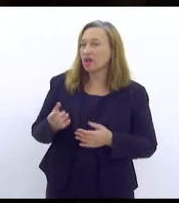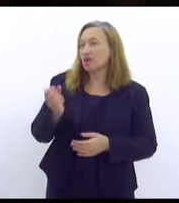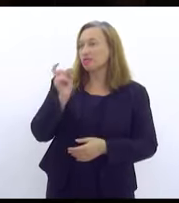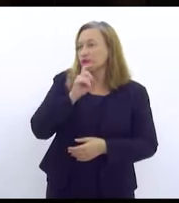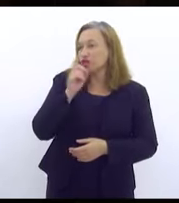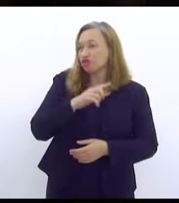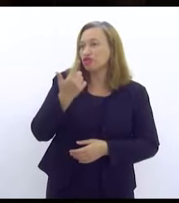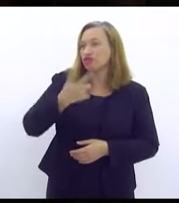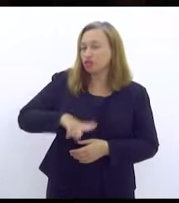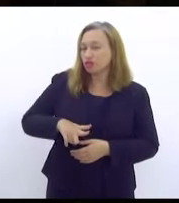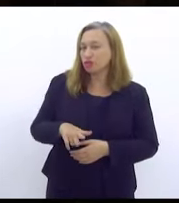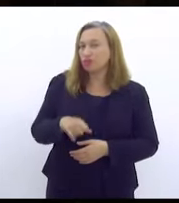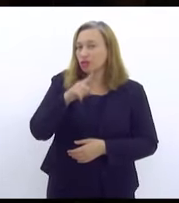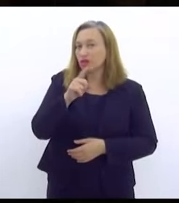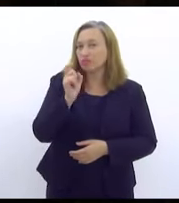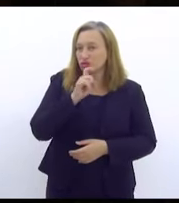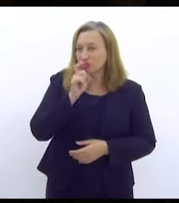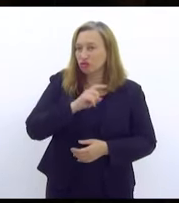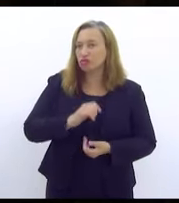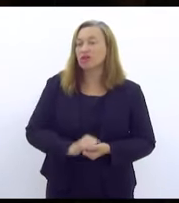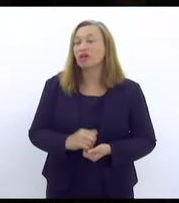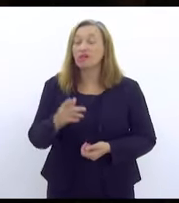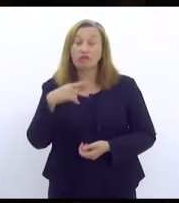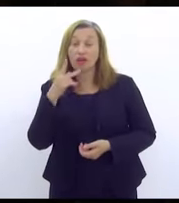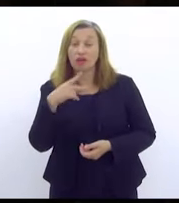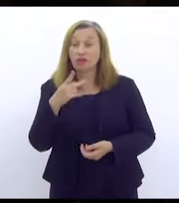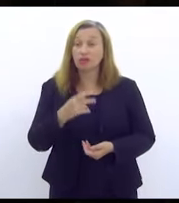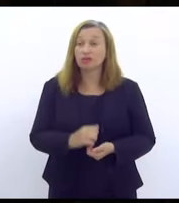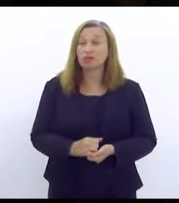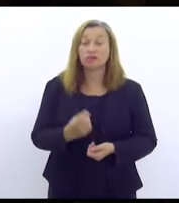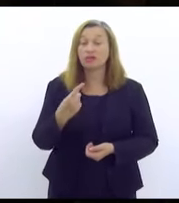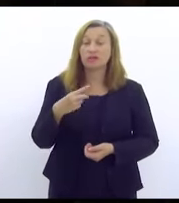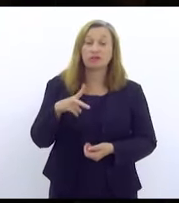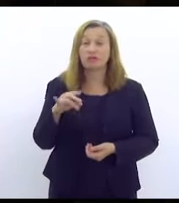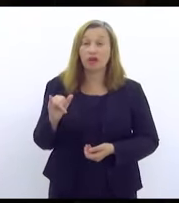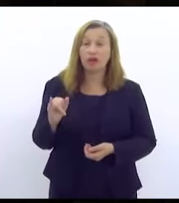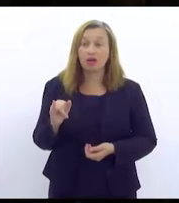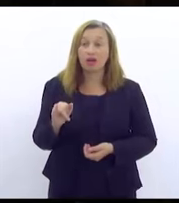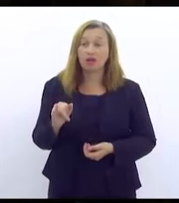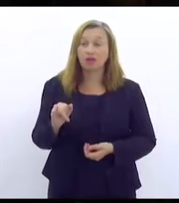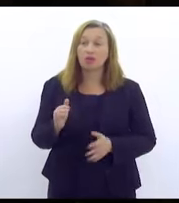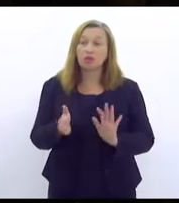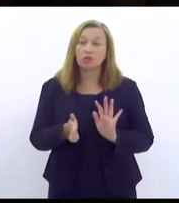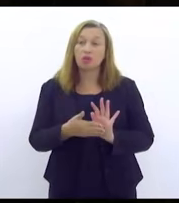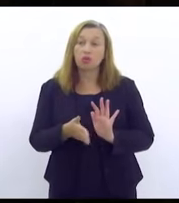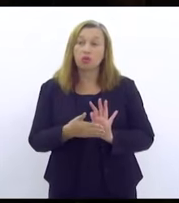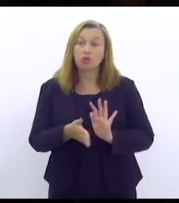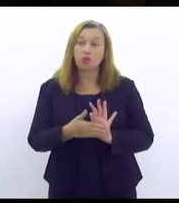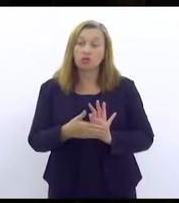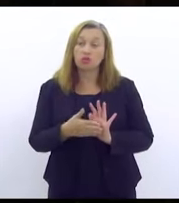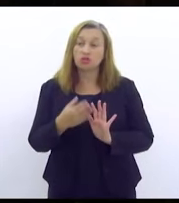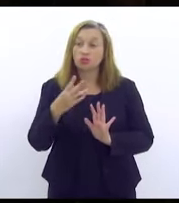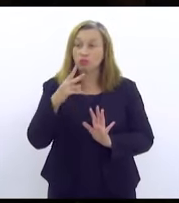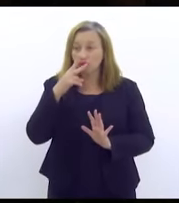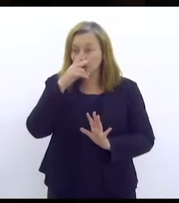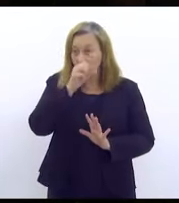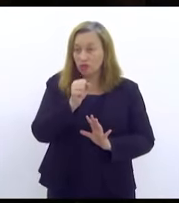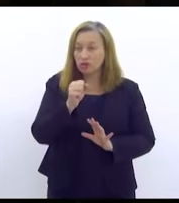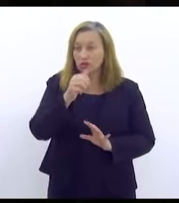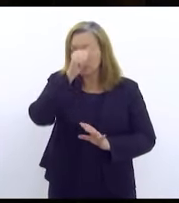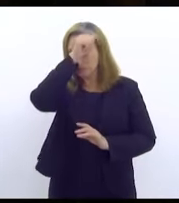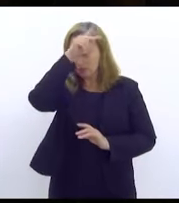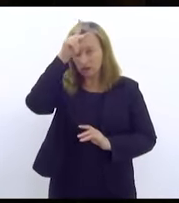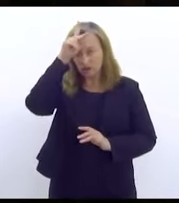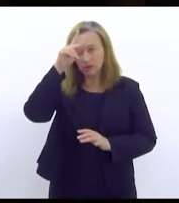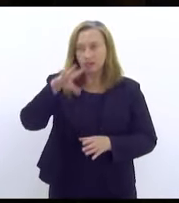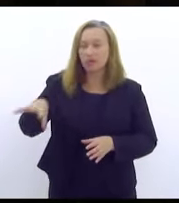vez, ele que é um mentiroso, dizendo que vai propor uma força-tarefa da prefeitura